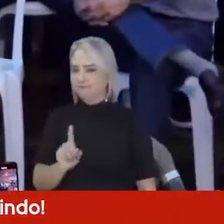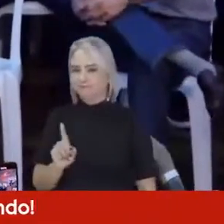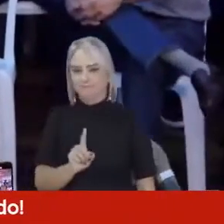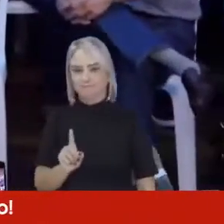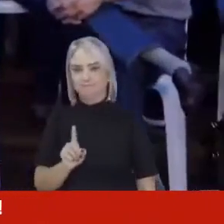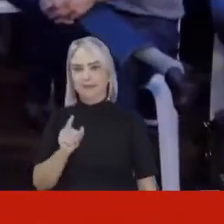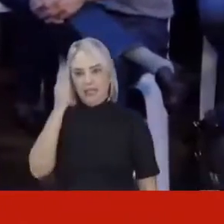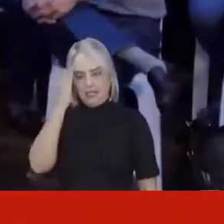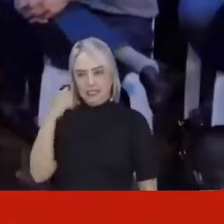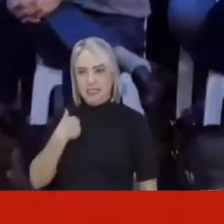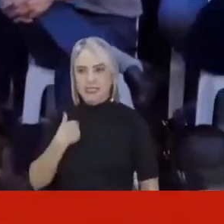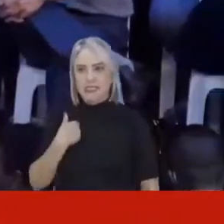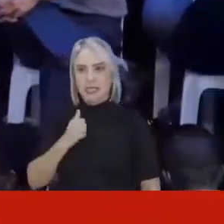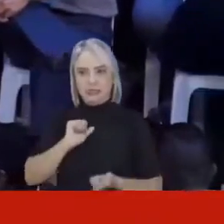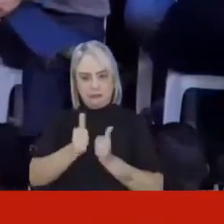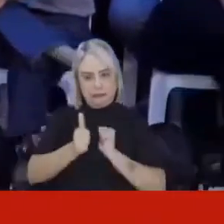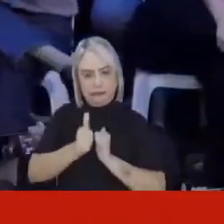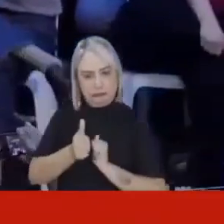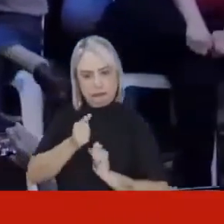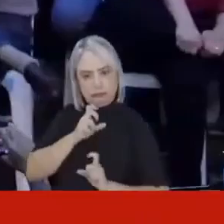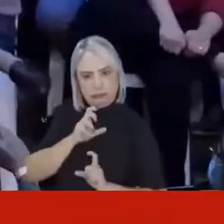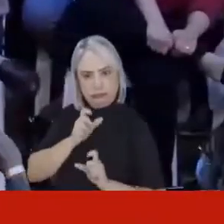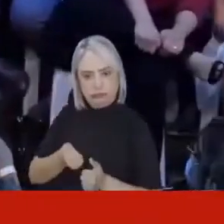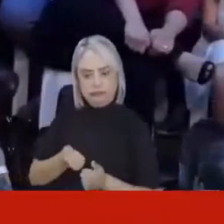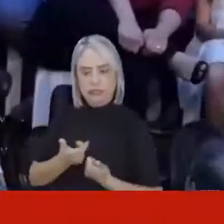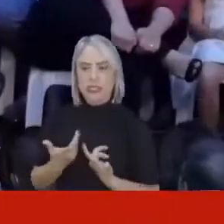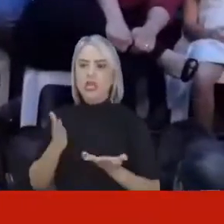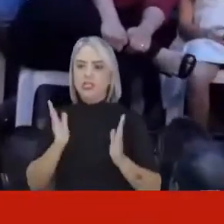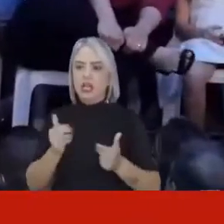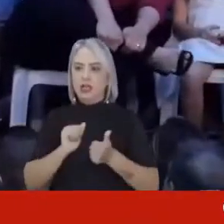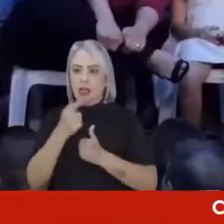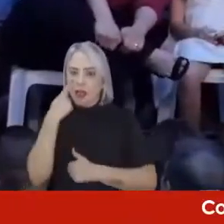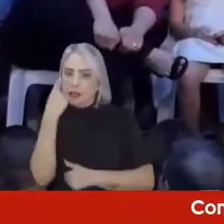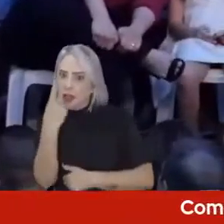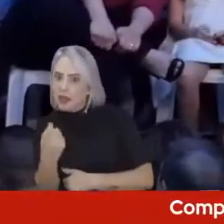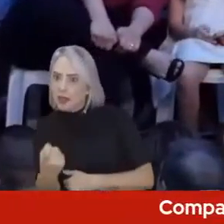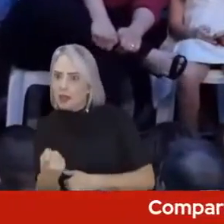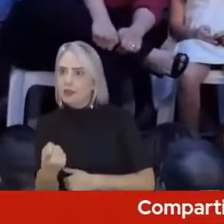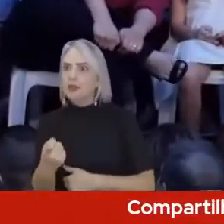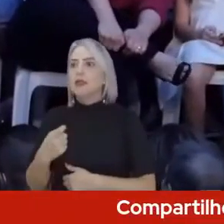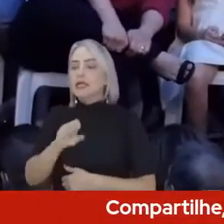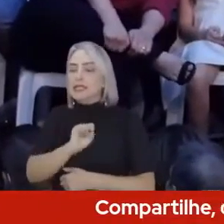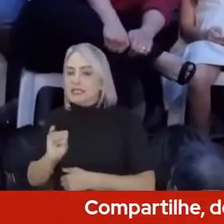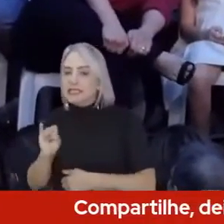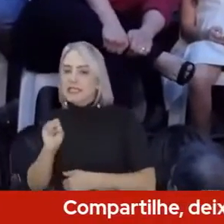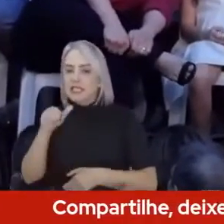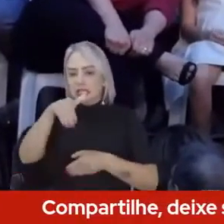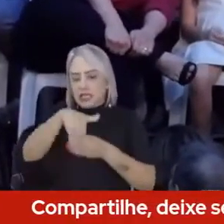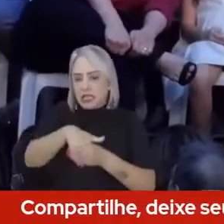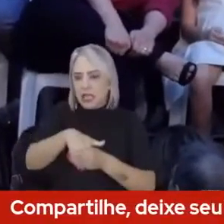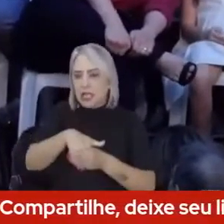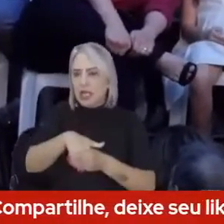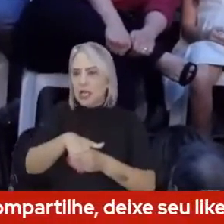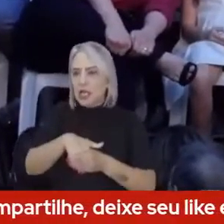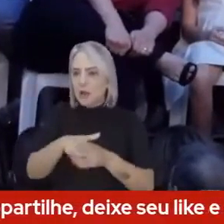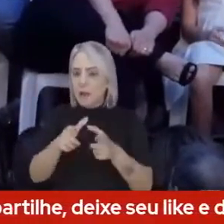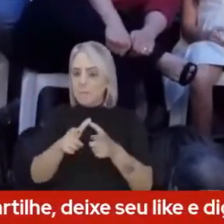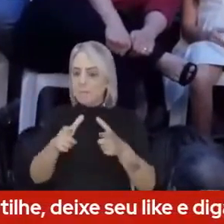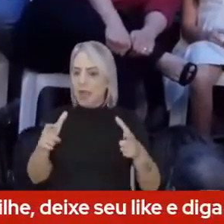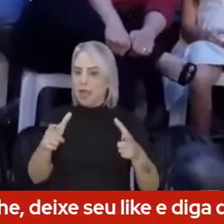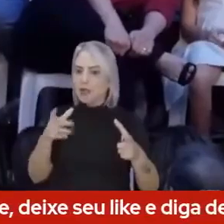jogo é pesado. Você já que o jogo de interesse é pesado. Se a gente eleger uma maioria de